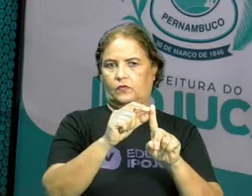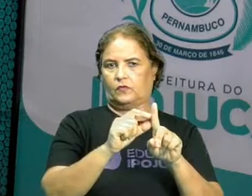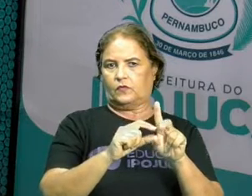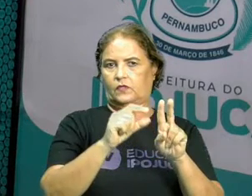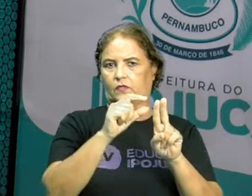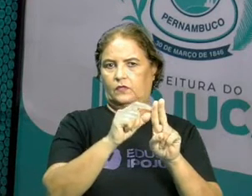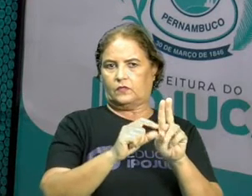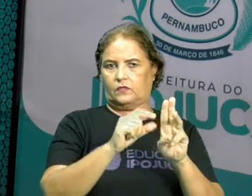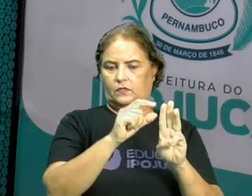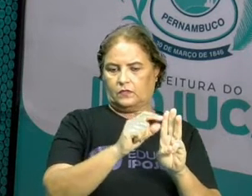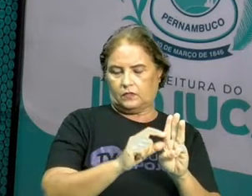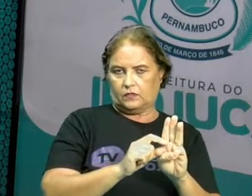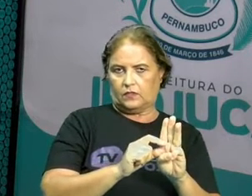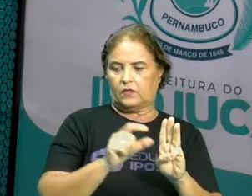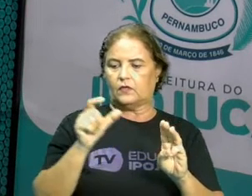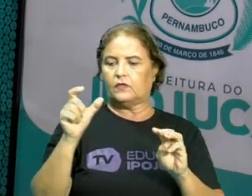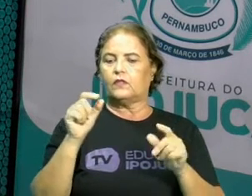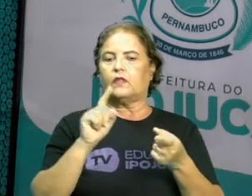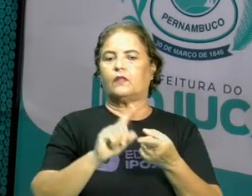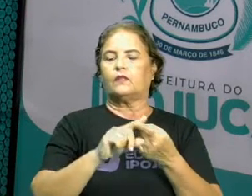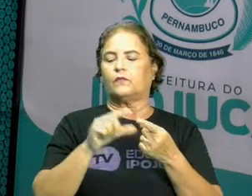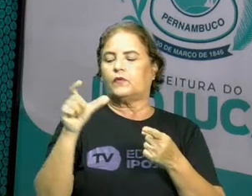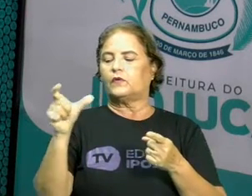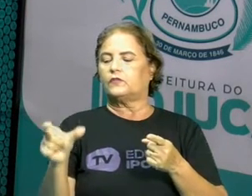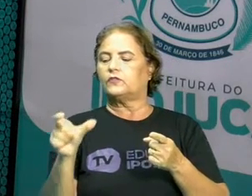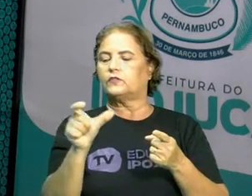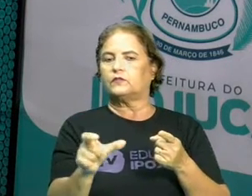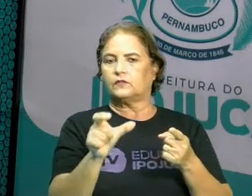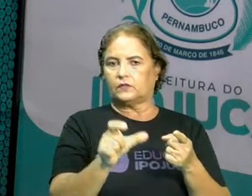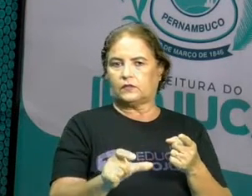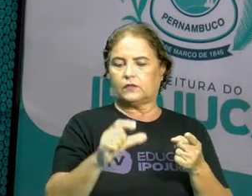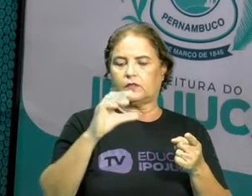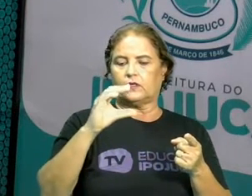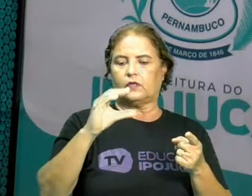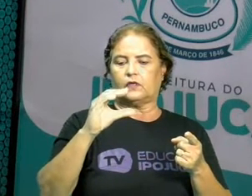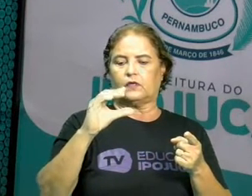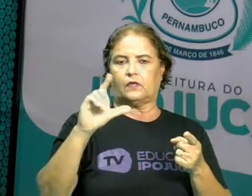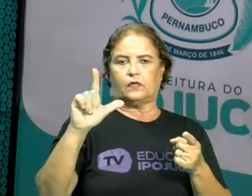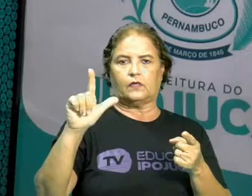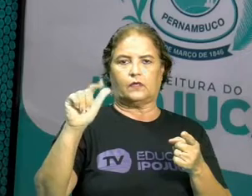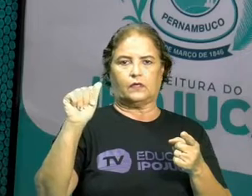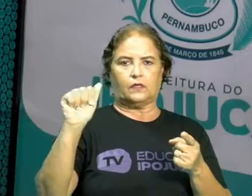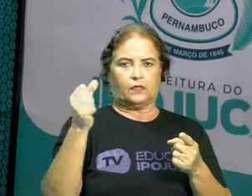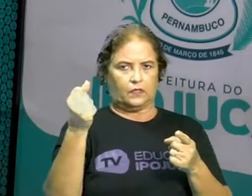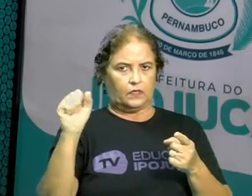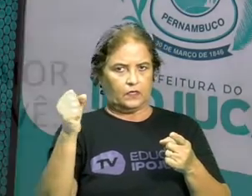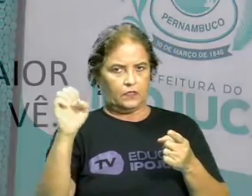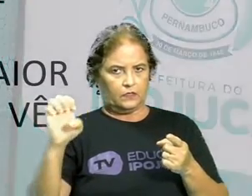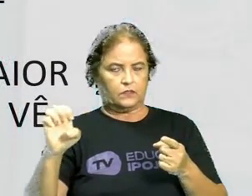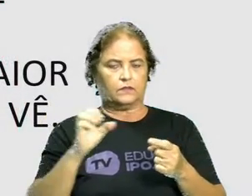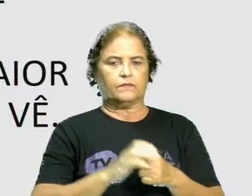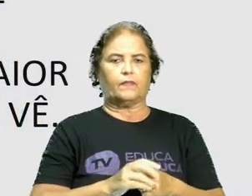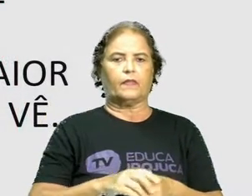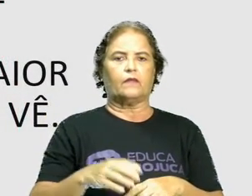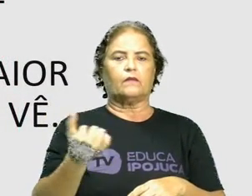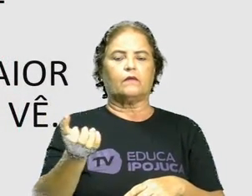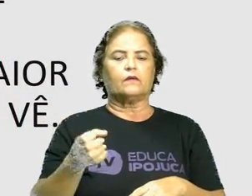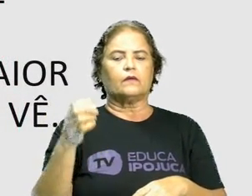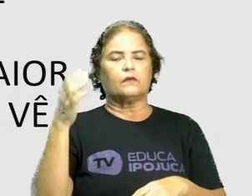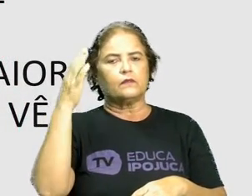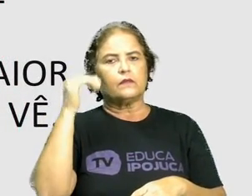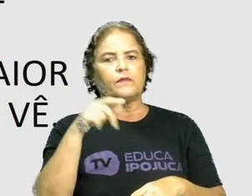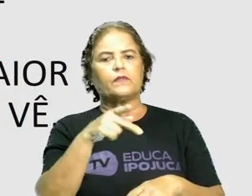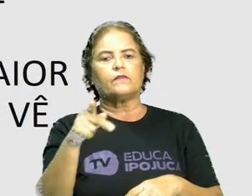E para isso, eu vou propor para você agora um desafio, tá bom? Eu quero saber se você consegue lembrar